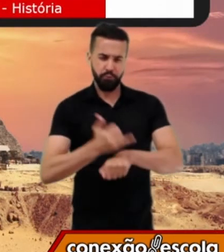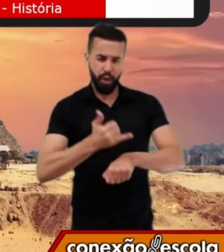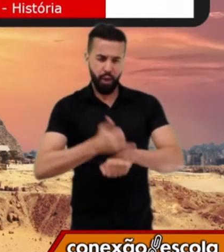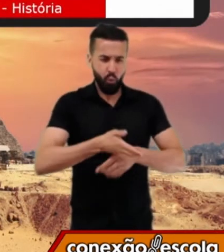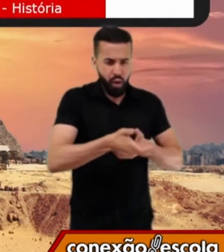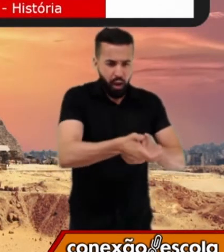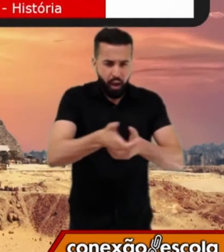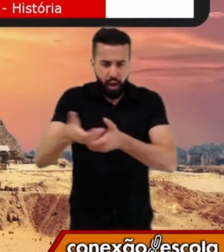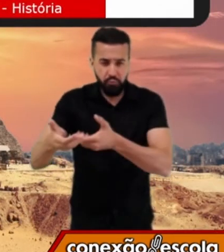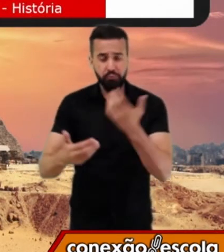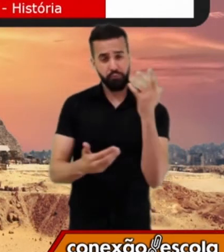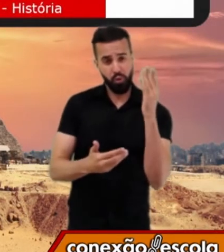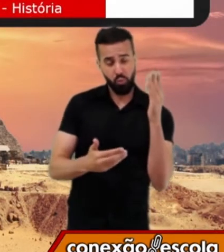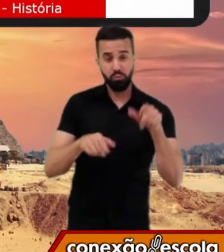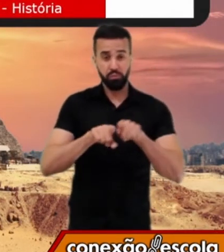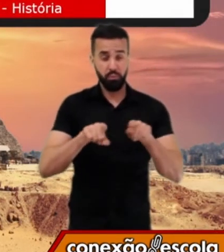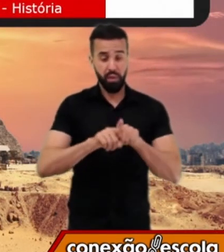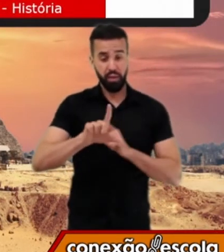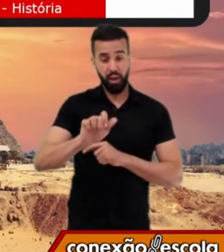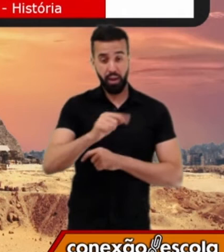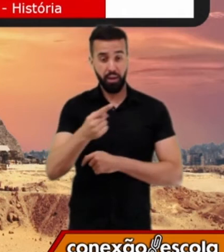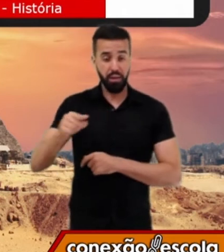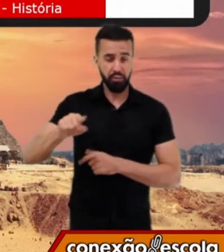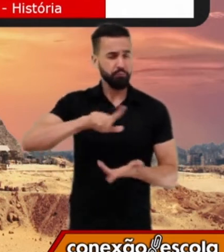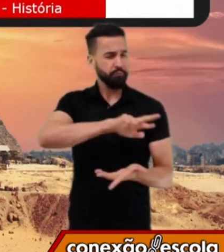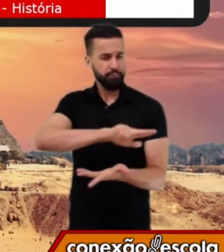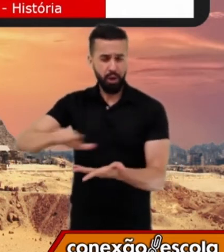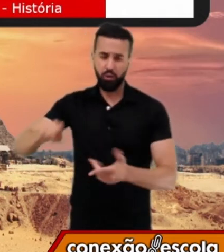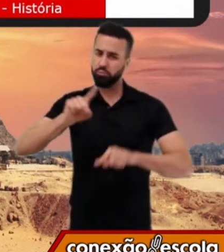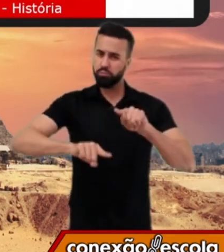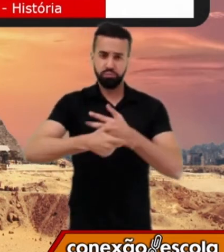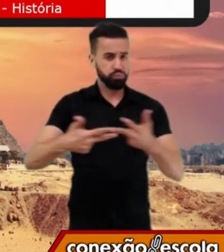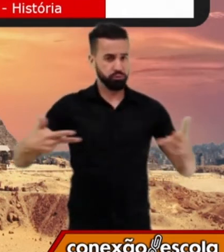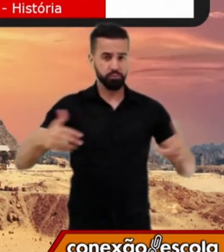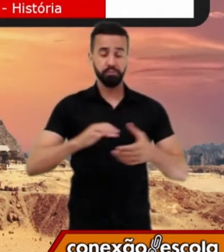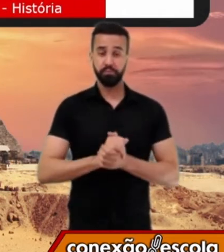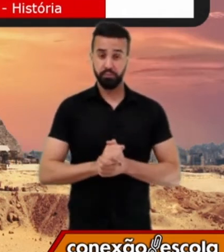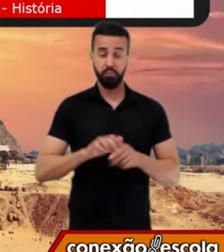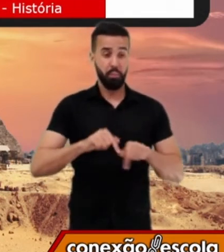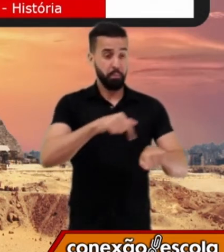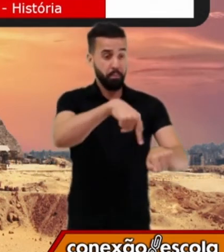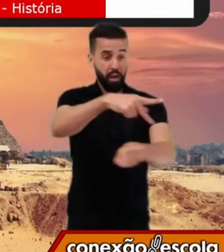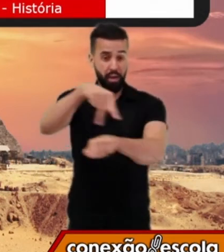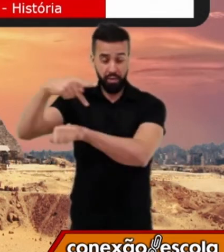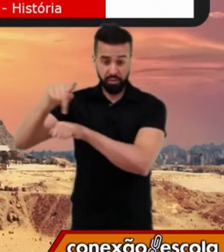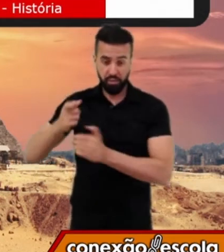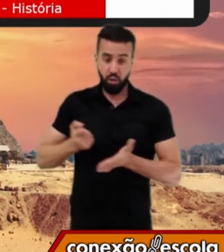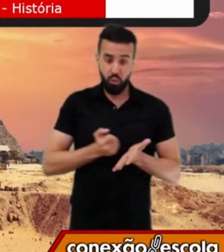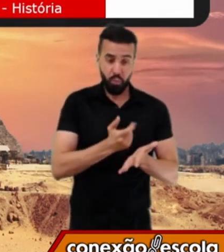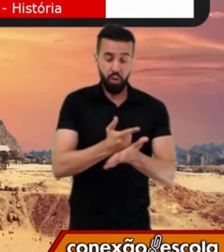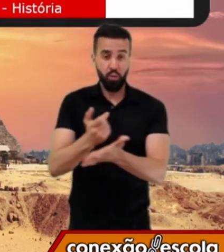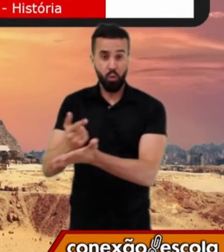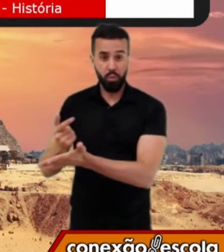produção de lã e a indústria têxtil. O mercado consumidor, que eram os outros países europeus, a